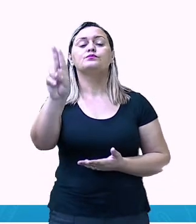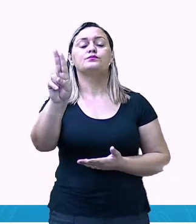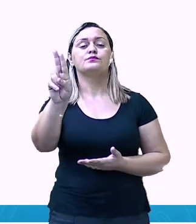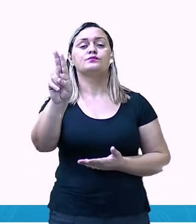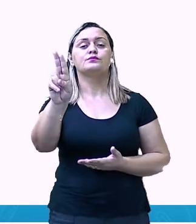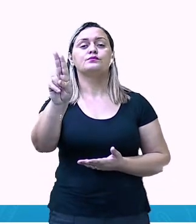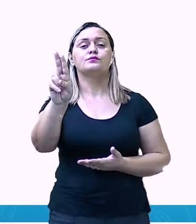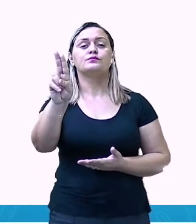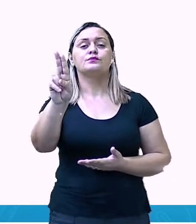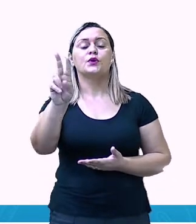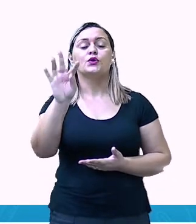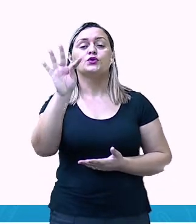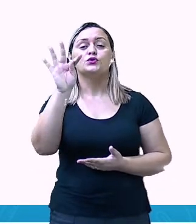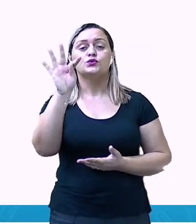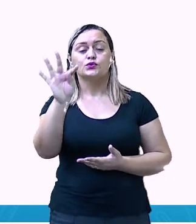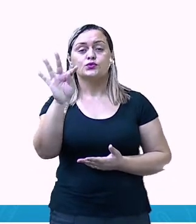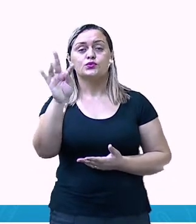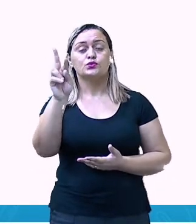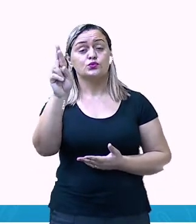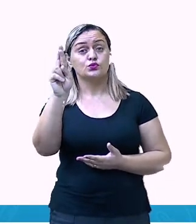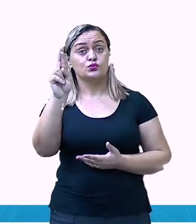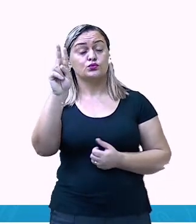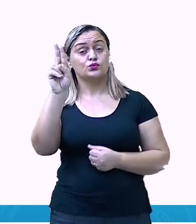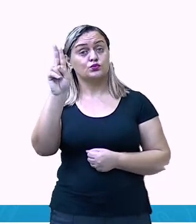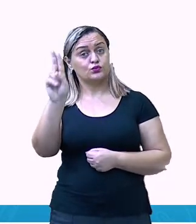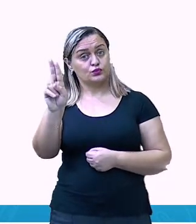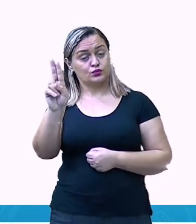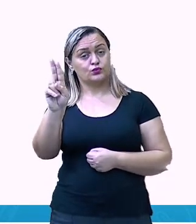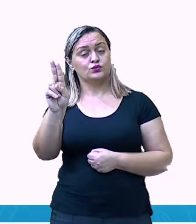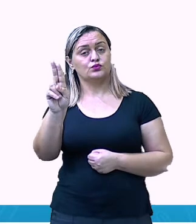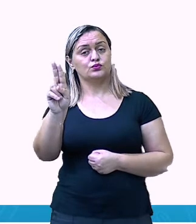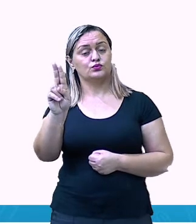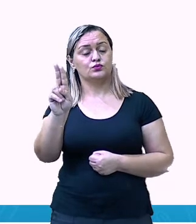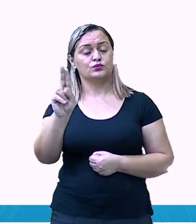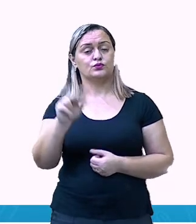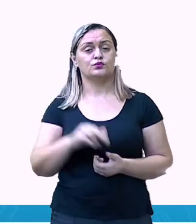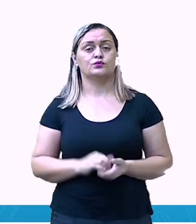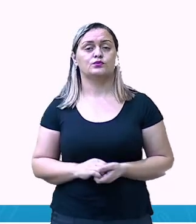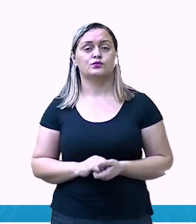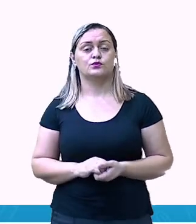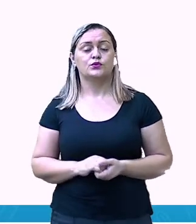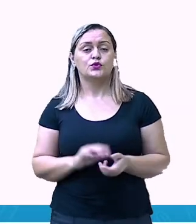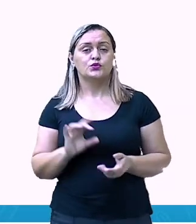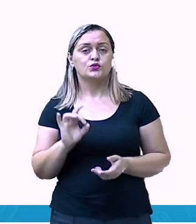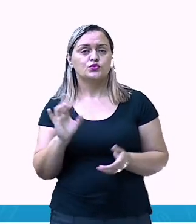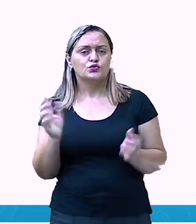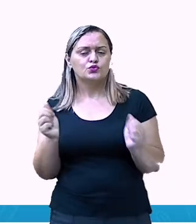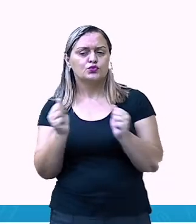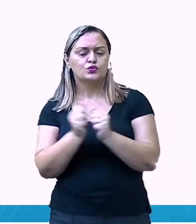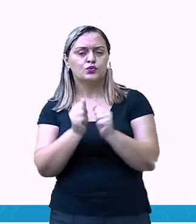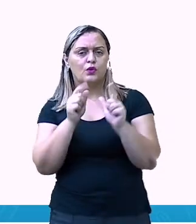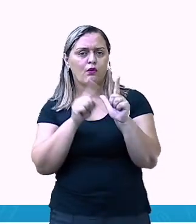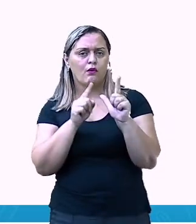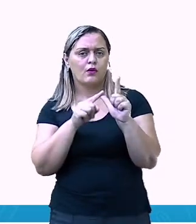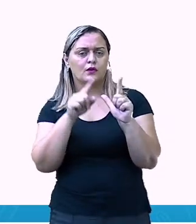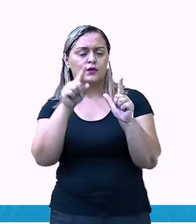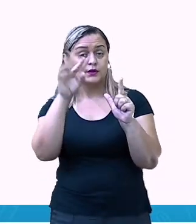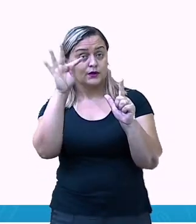tu, tru. Eu fiz uma junção desses sons, tru, e fiz a